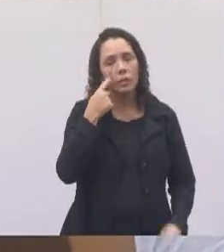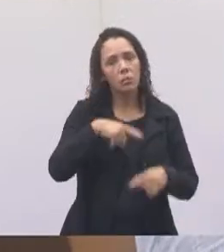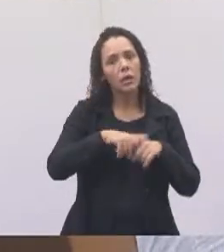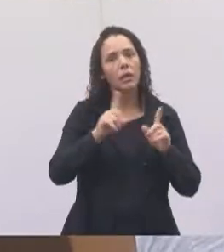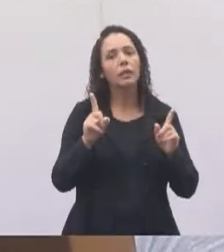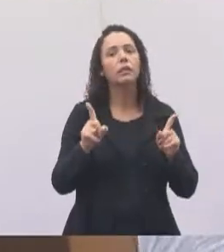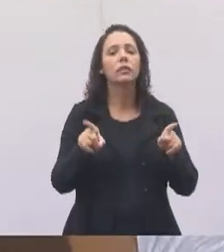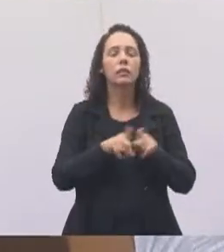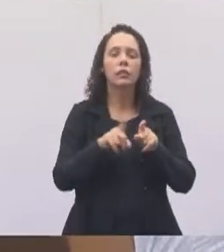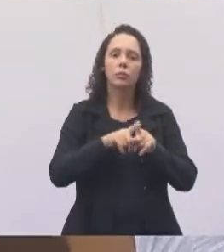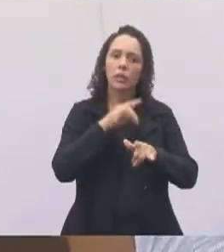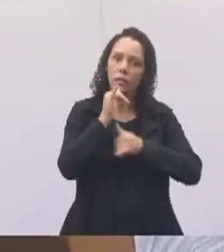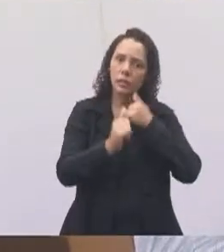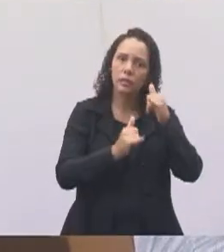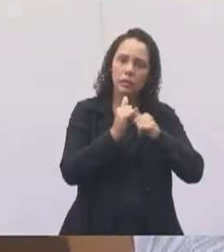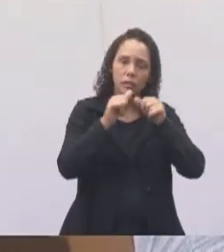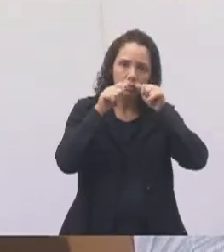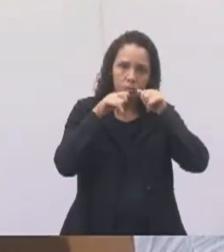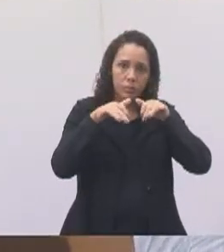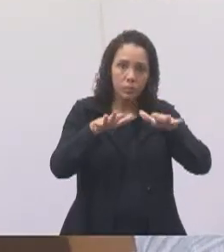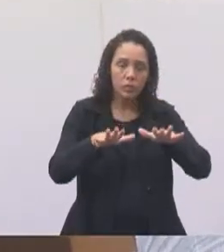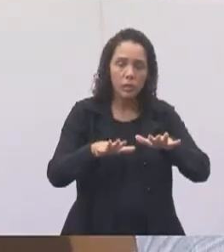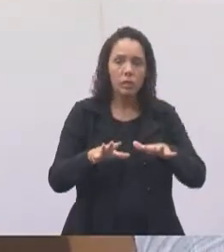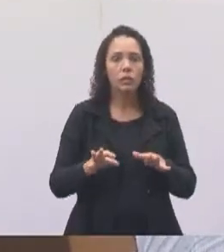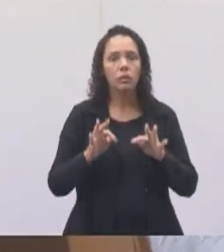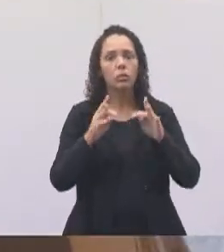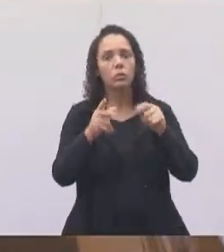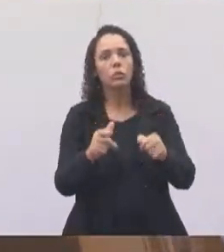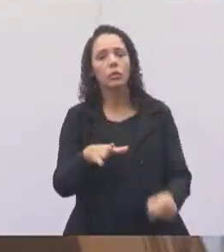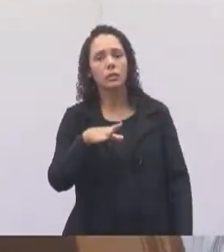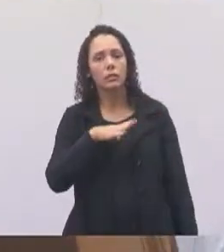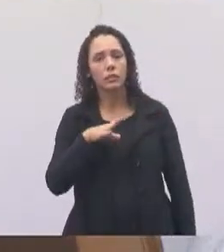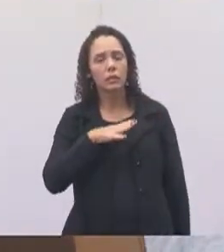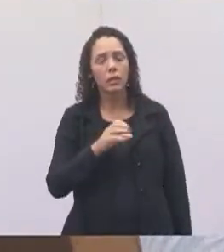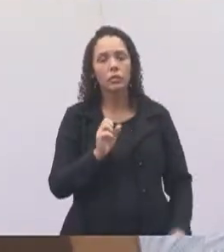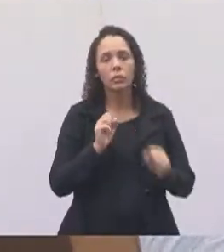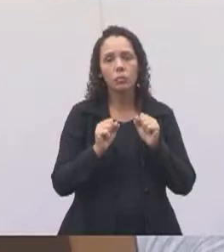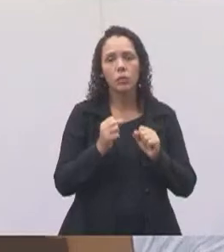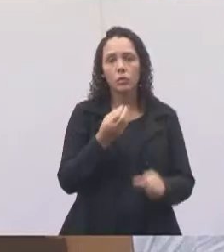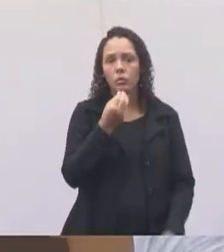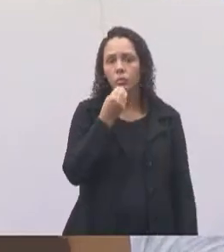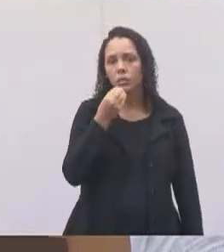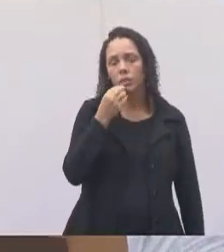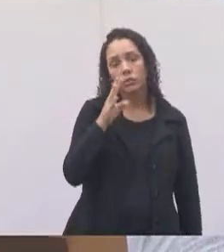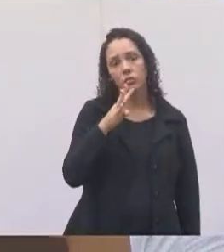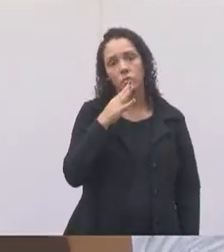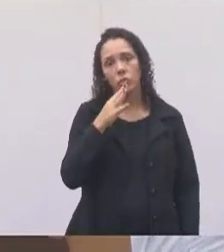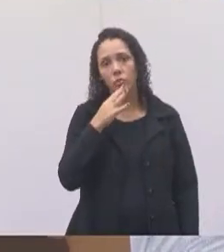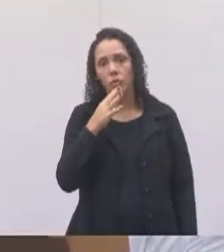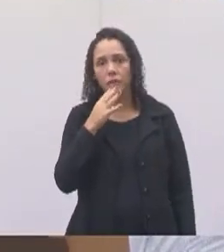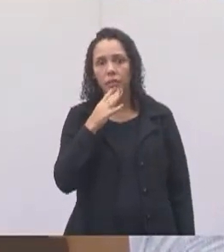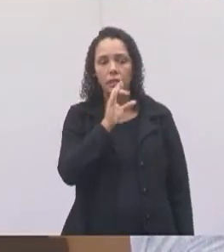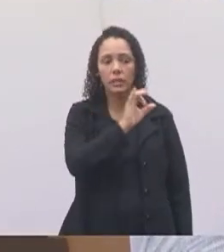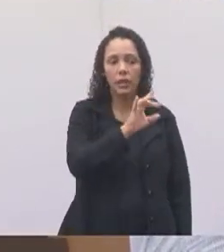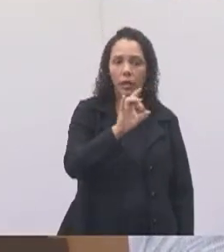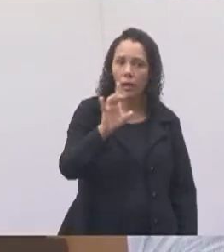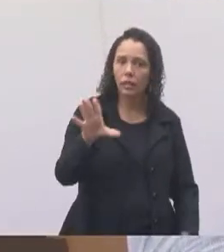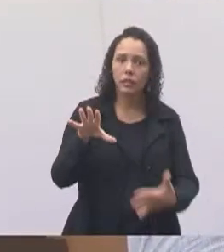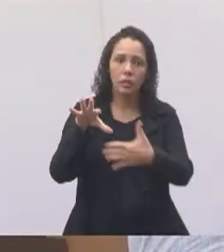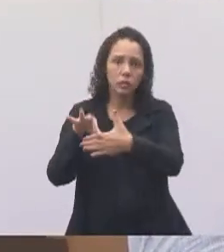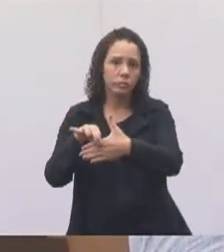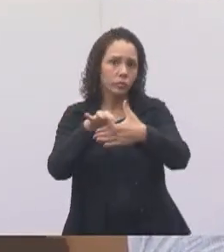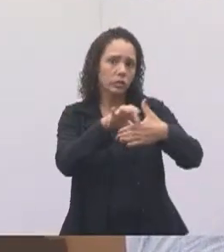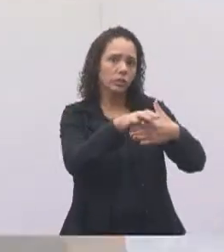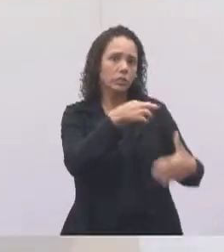então todo o nosso município teve a oportunidade de conhecer um pouco de cada um daqueles 13 líderes desse ano